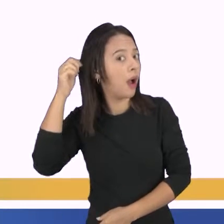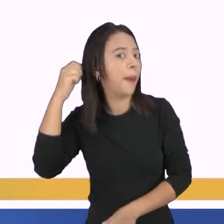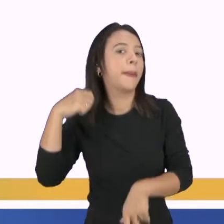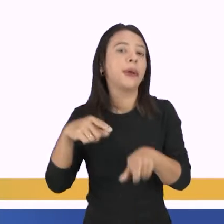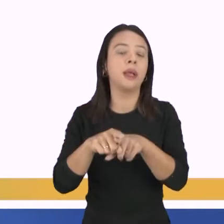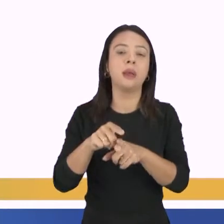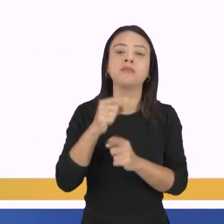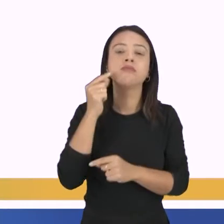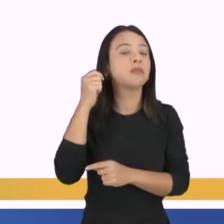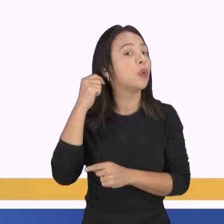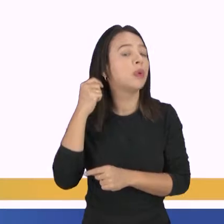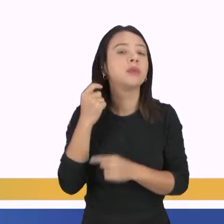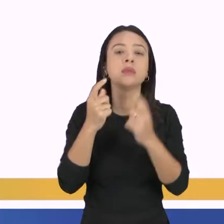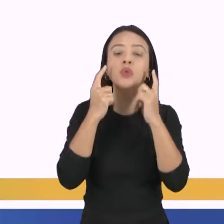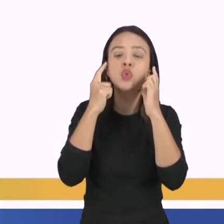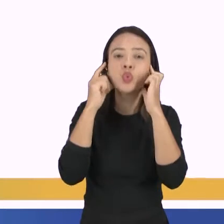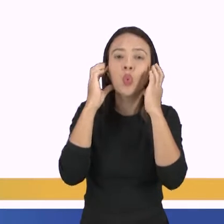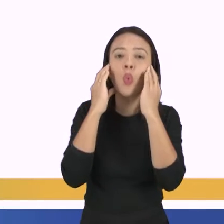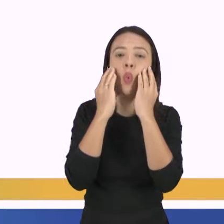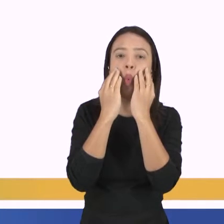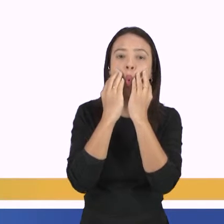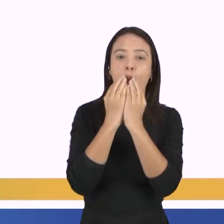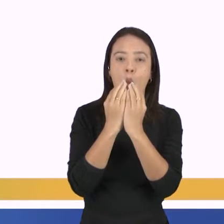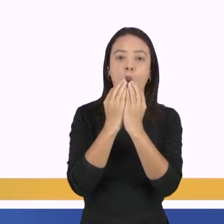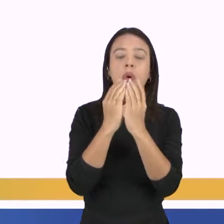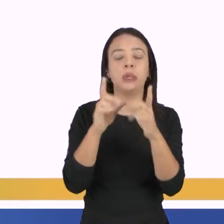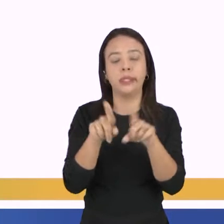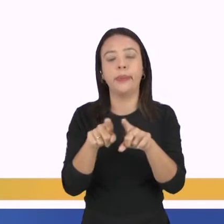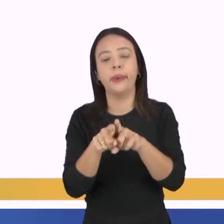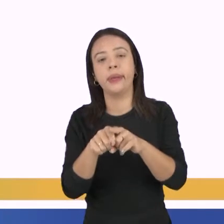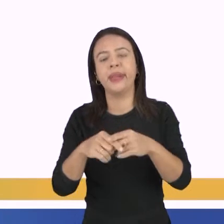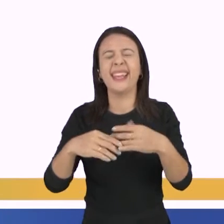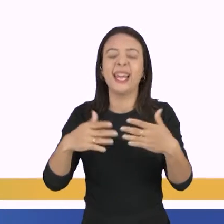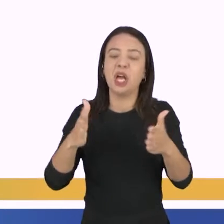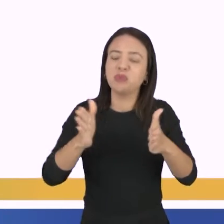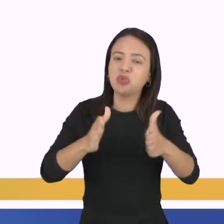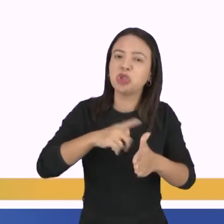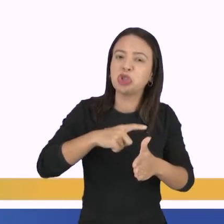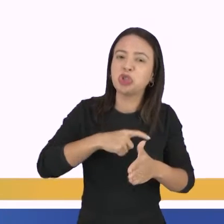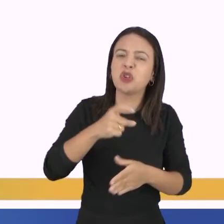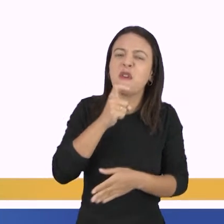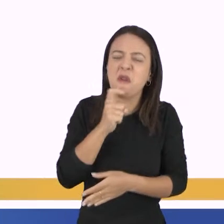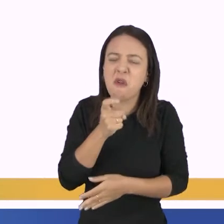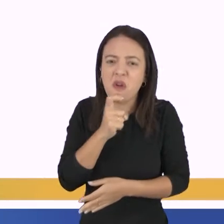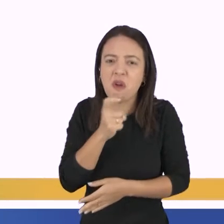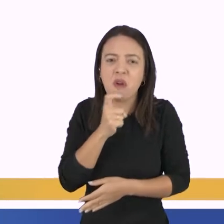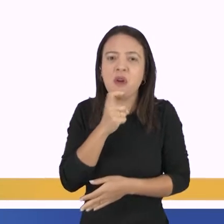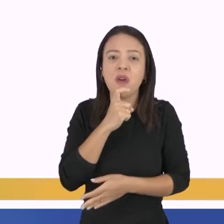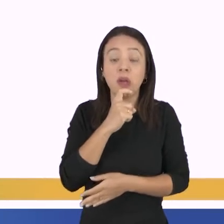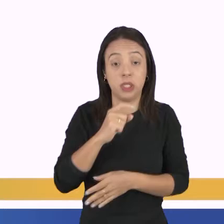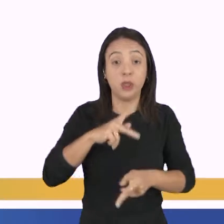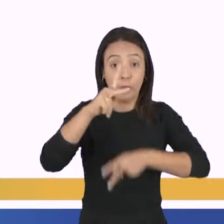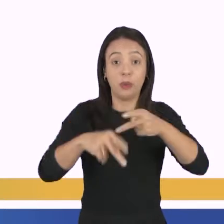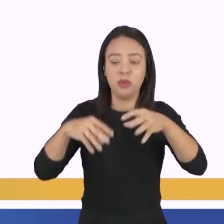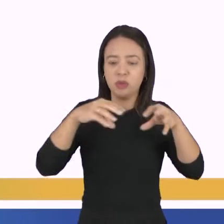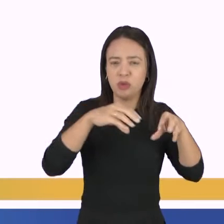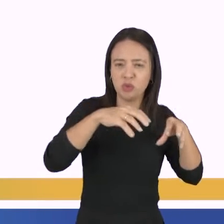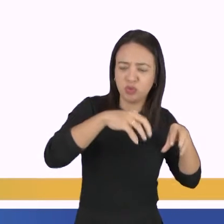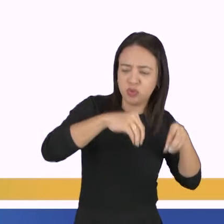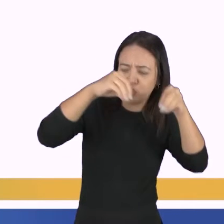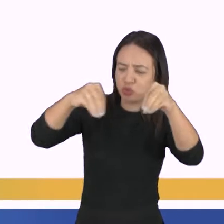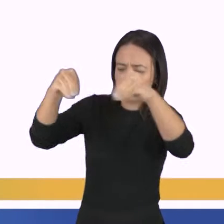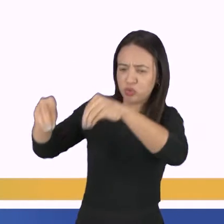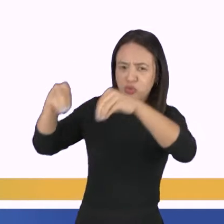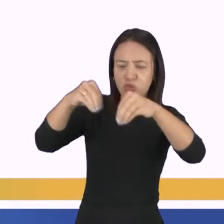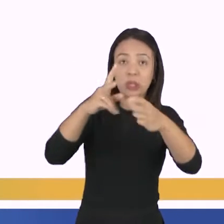de barba, que na Era do Gelo, ou período de glaciação, esses povos nômades atravessaram o Estreito de Bering há mais